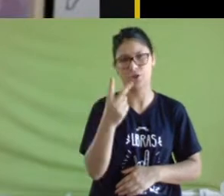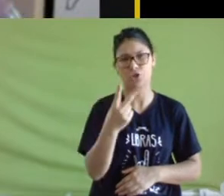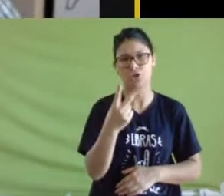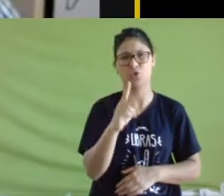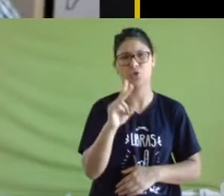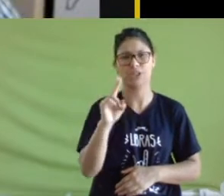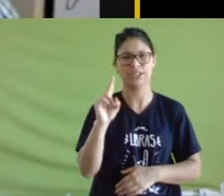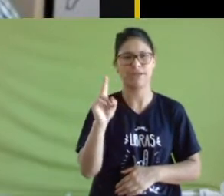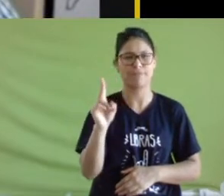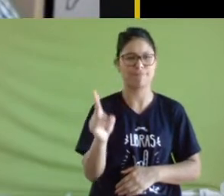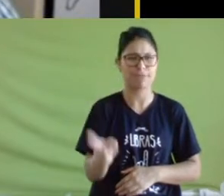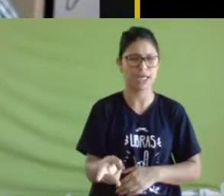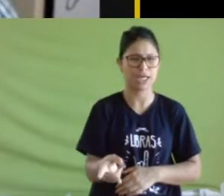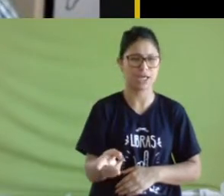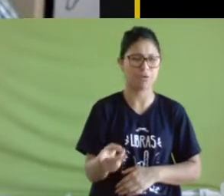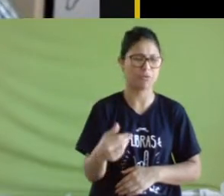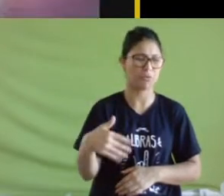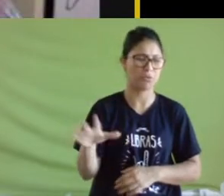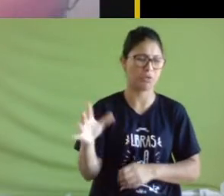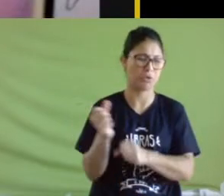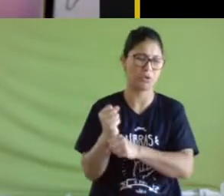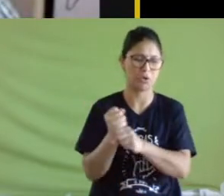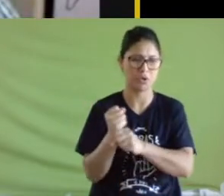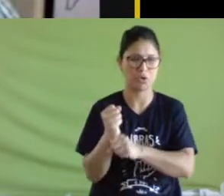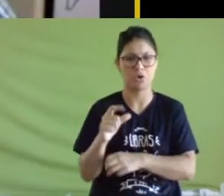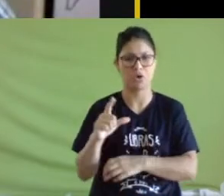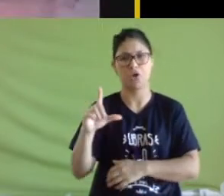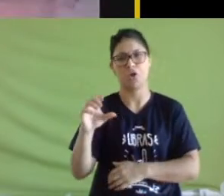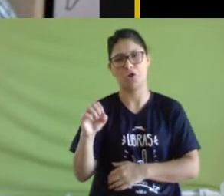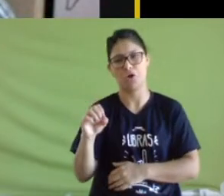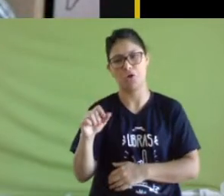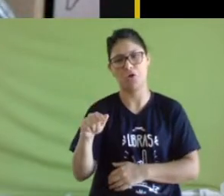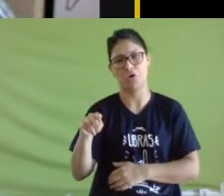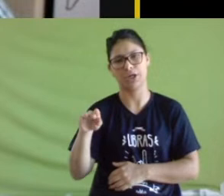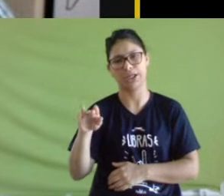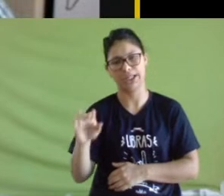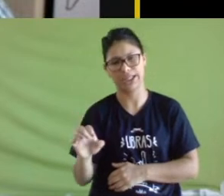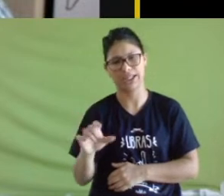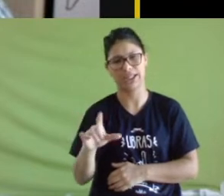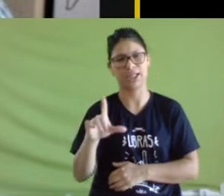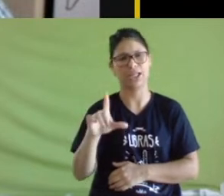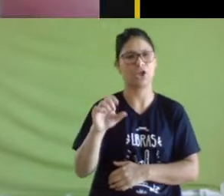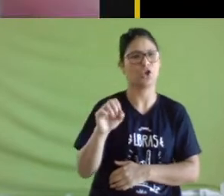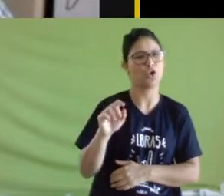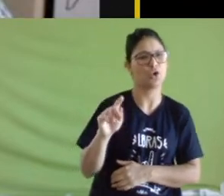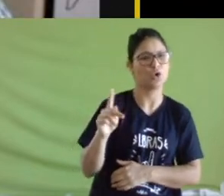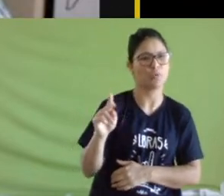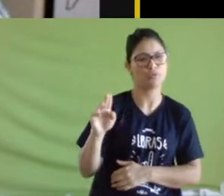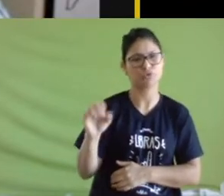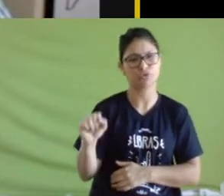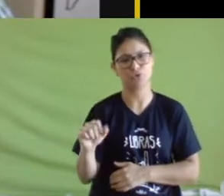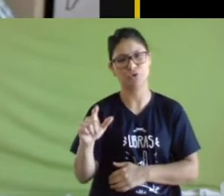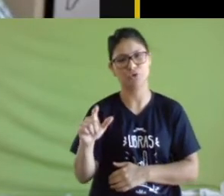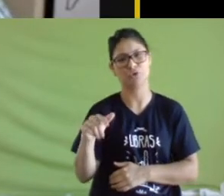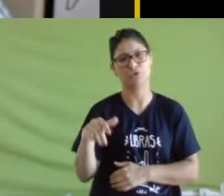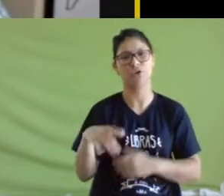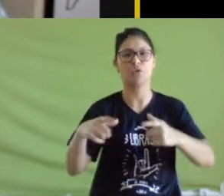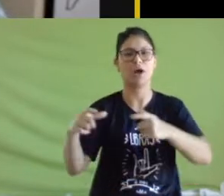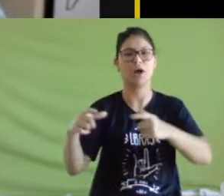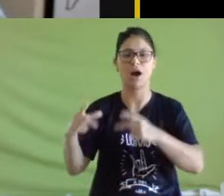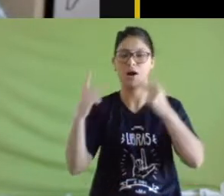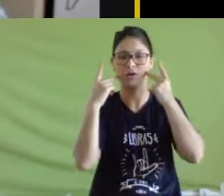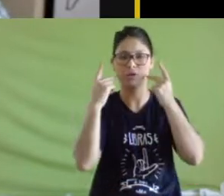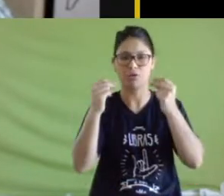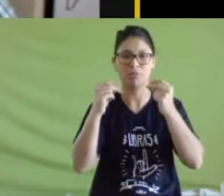2000 e tantos anos de locus, loci, ou topos, topo, lugar, lugares, lugar comum, ela foi para